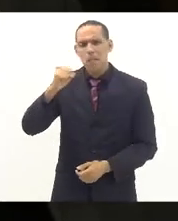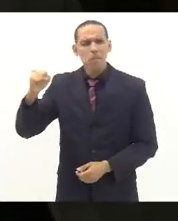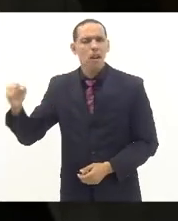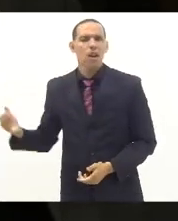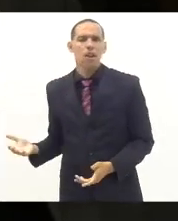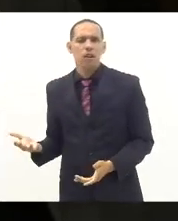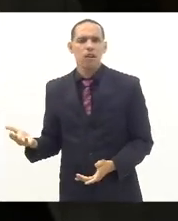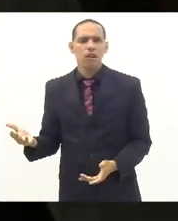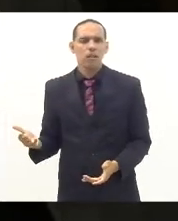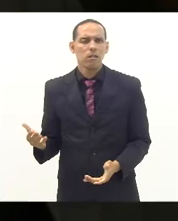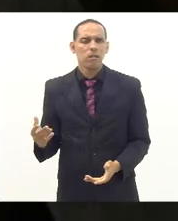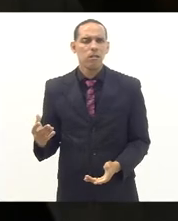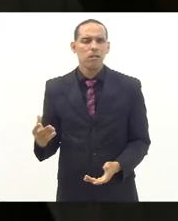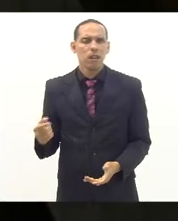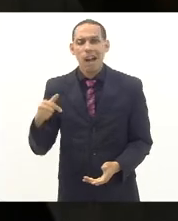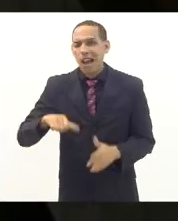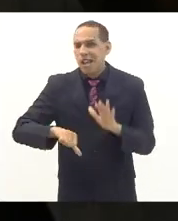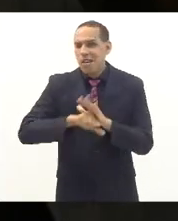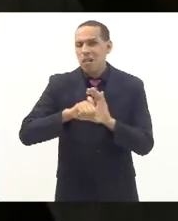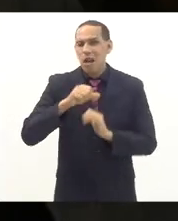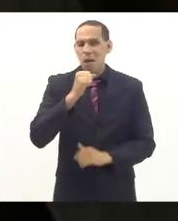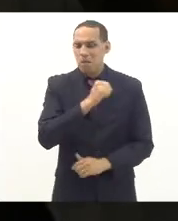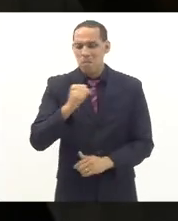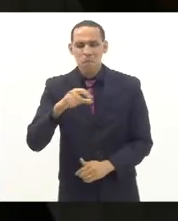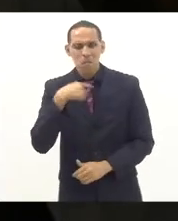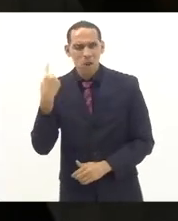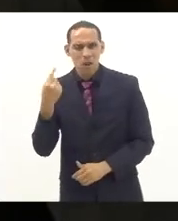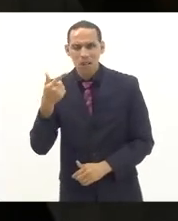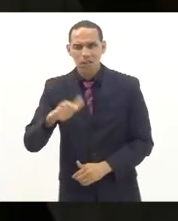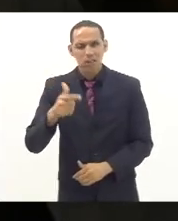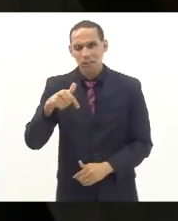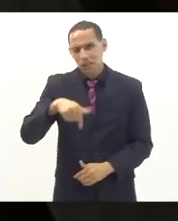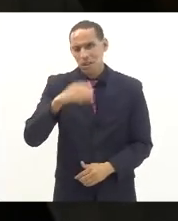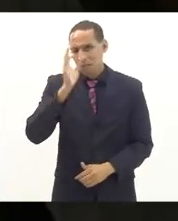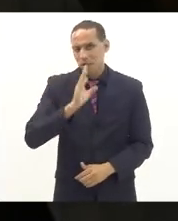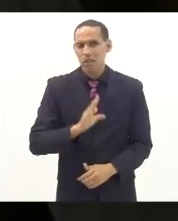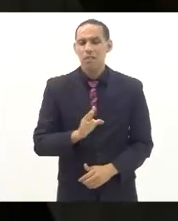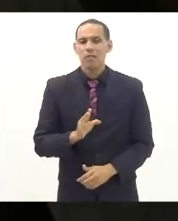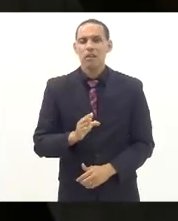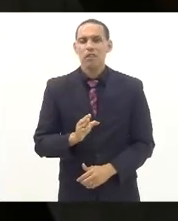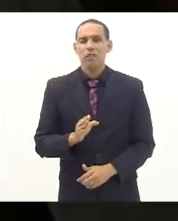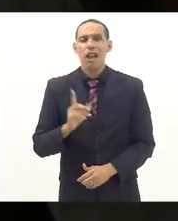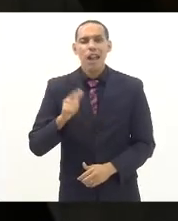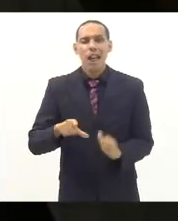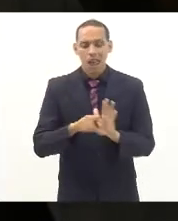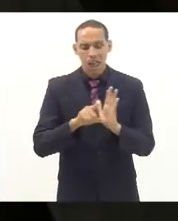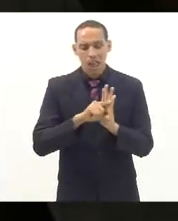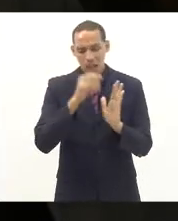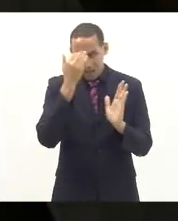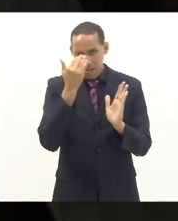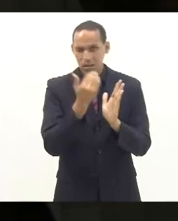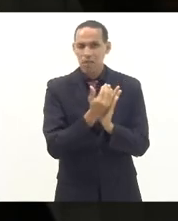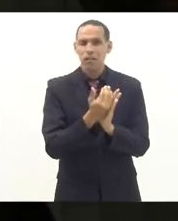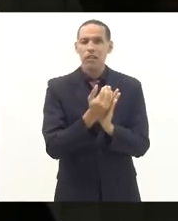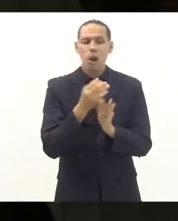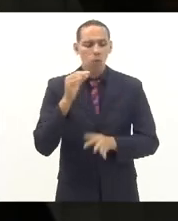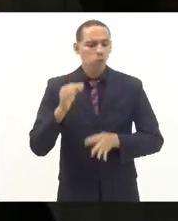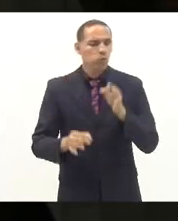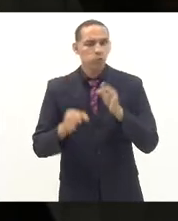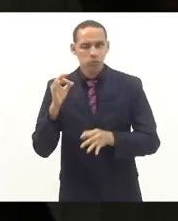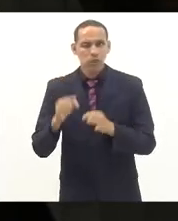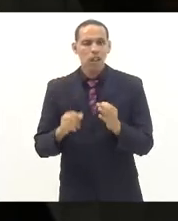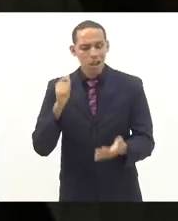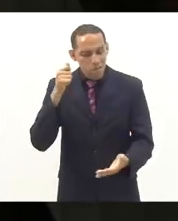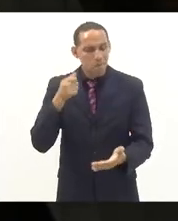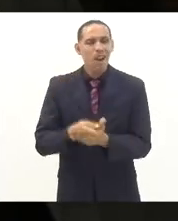que não existe pena de morte no Brasil devem ser conduzidos né na forma da Lei devido processo legal julgados